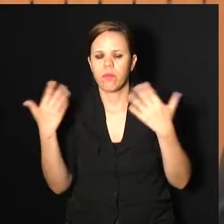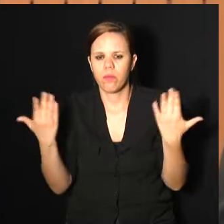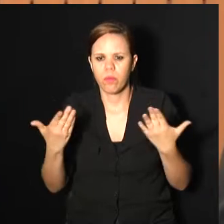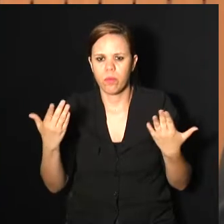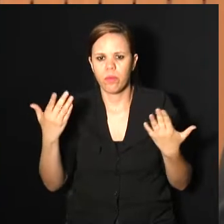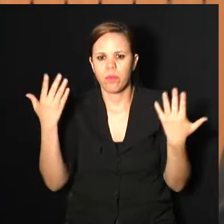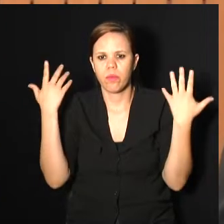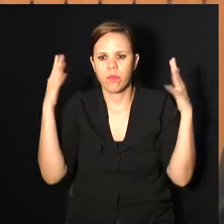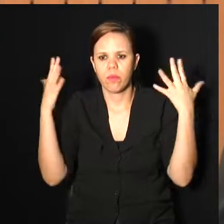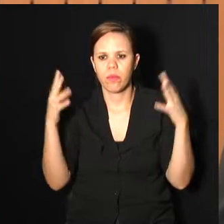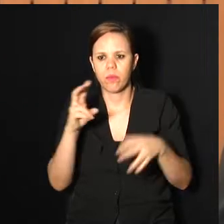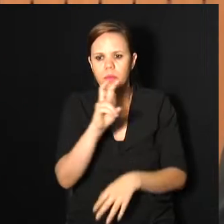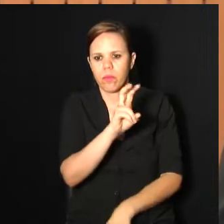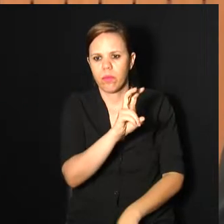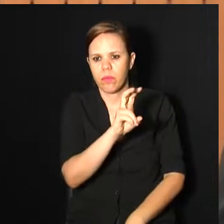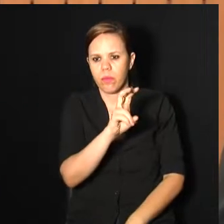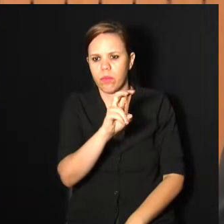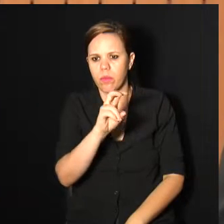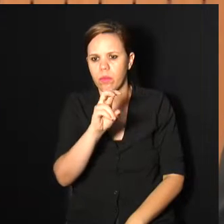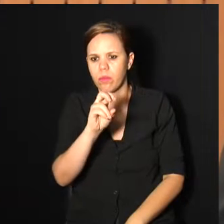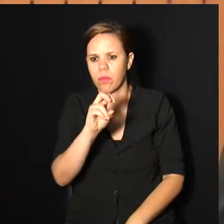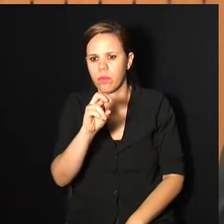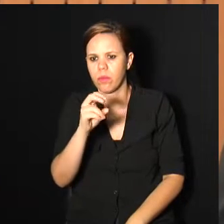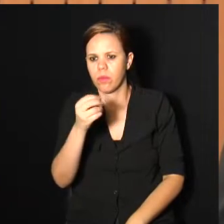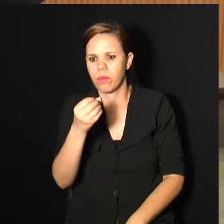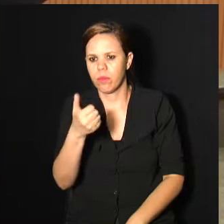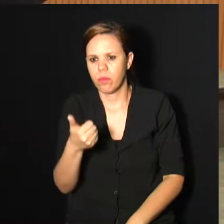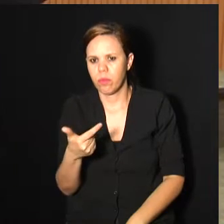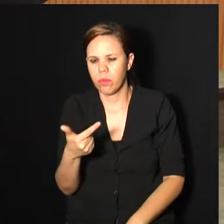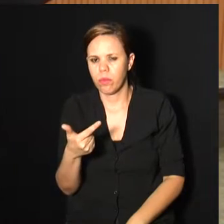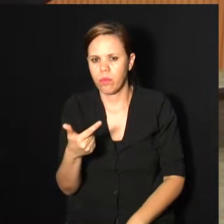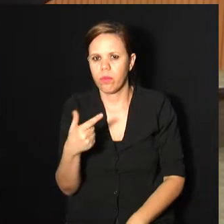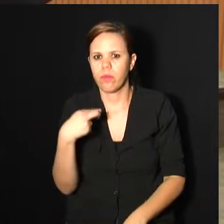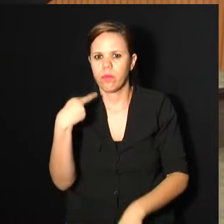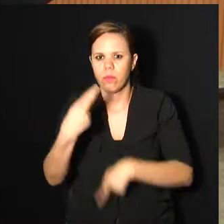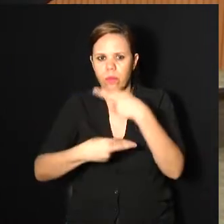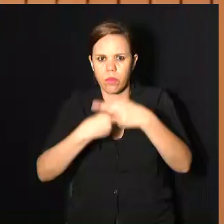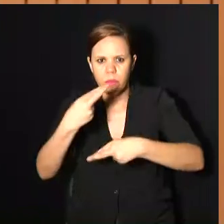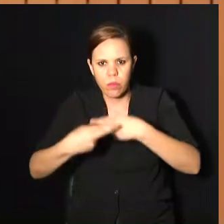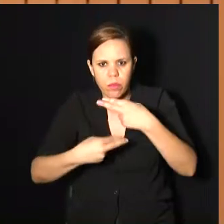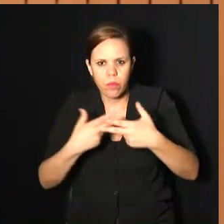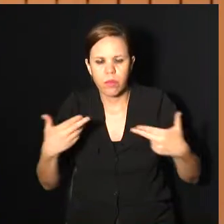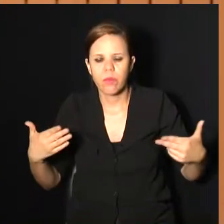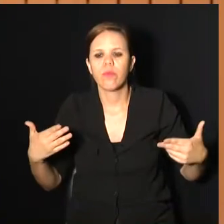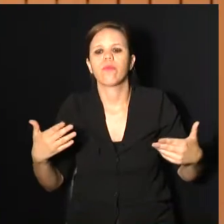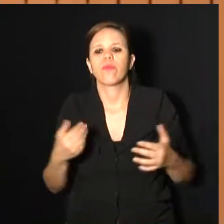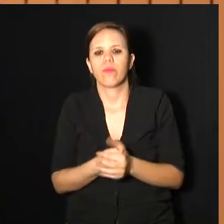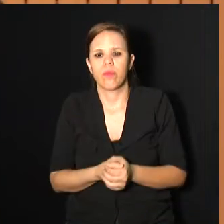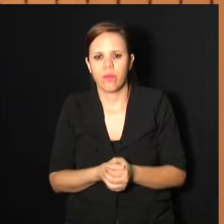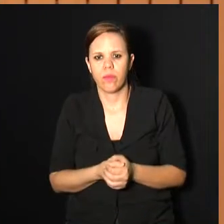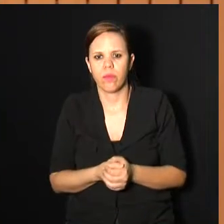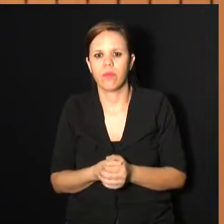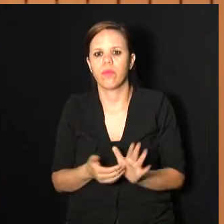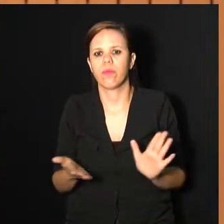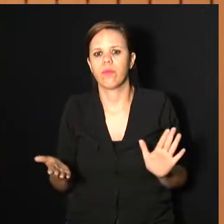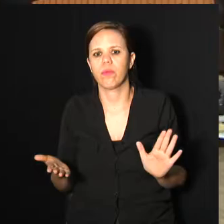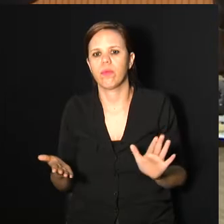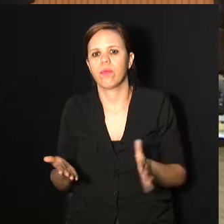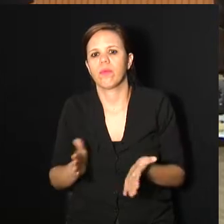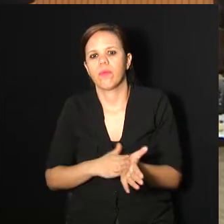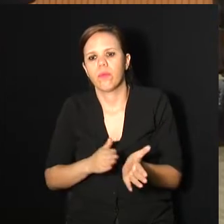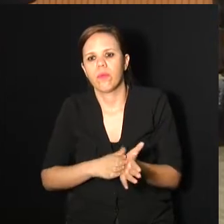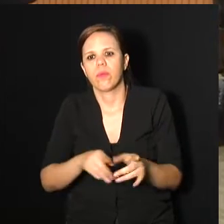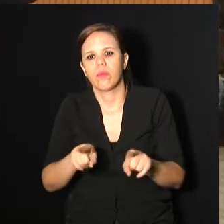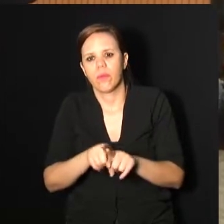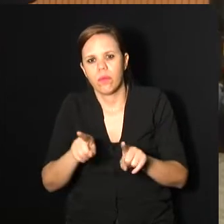comemoramos 502 anos da Reforma Protestante. Após a abertura da reunião, o vereador, professor Alberto, do